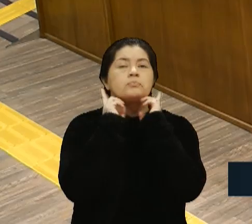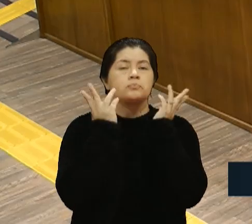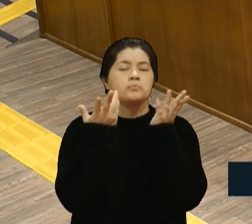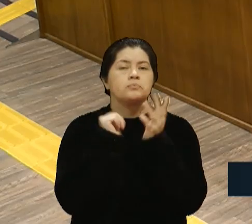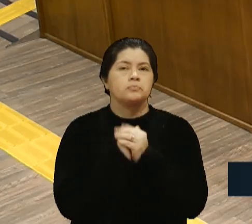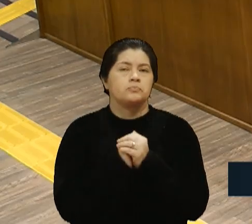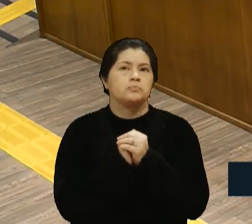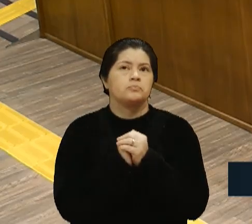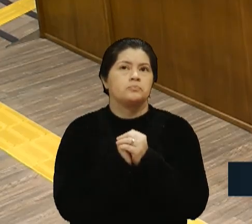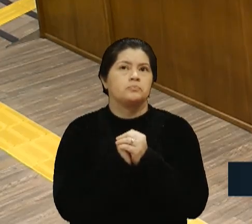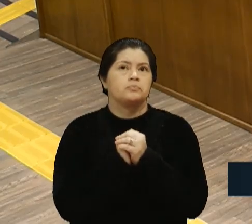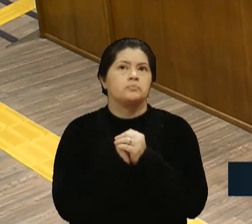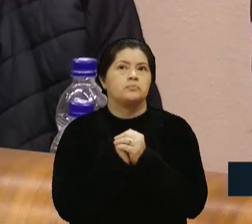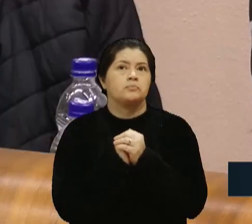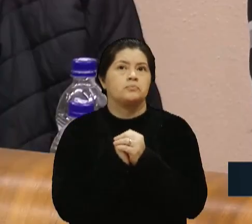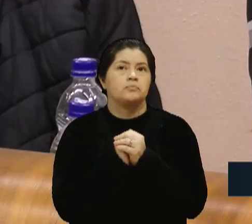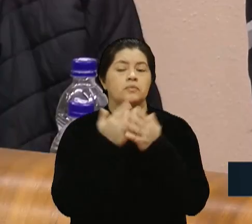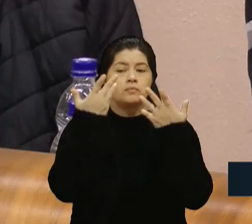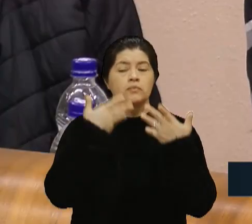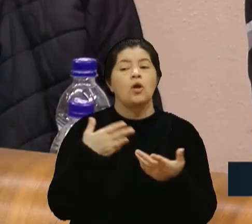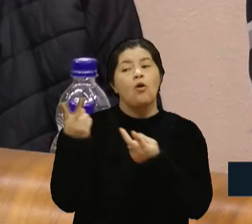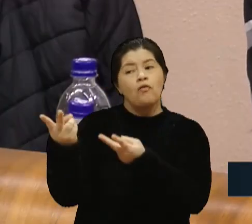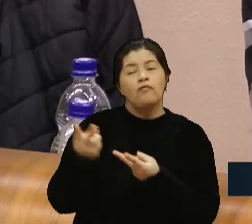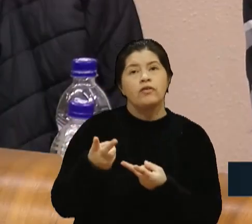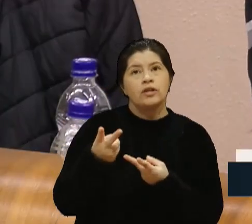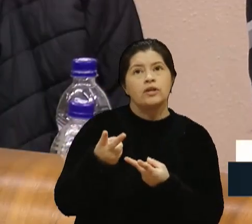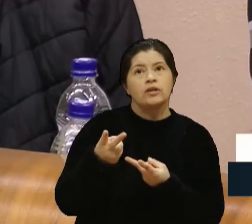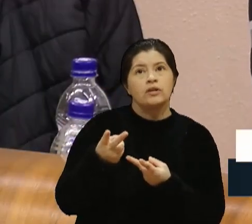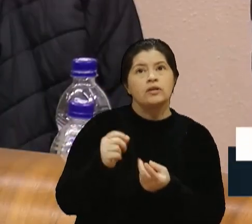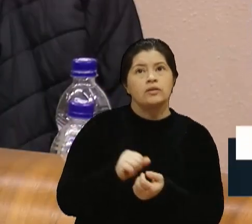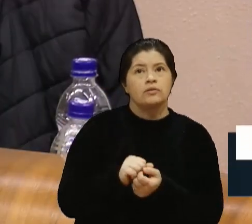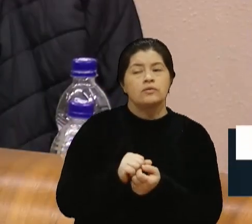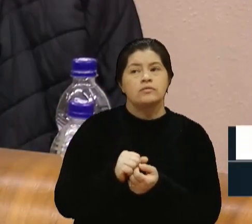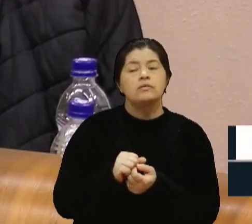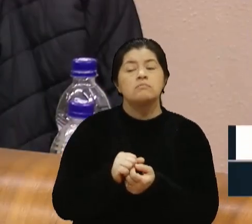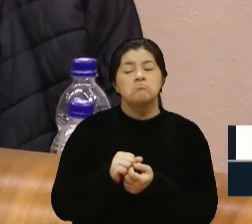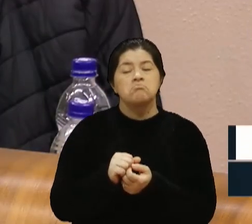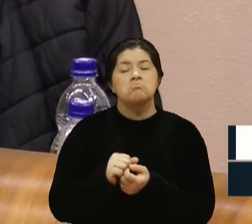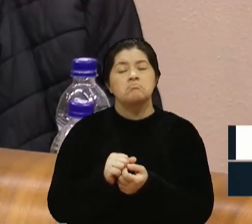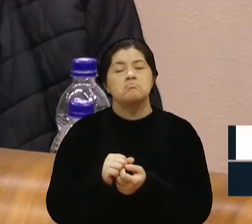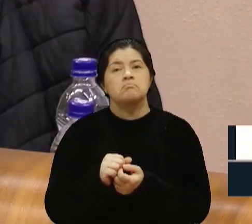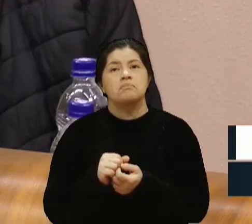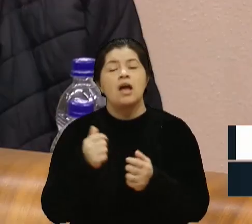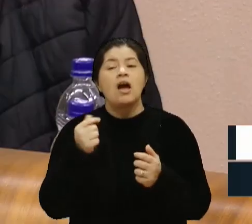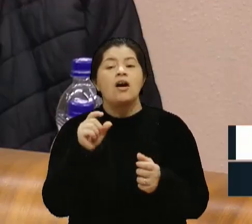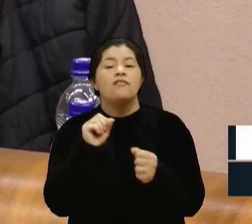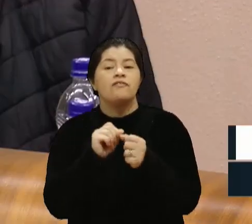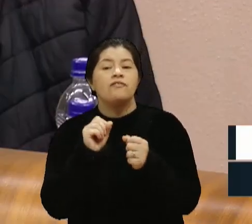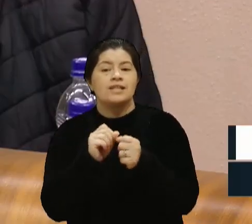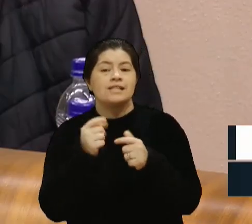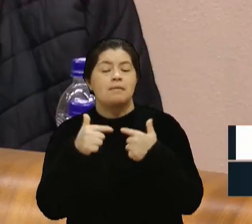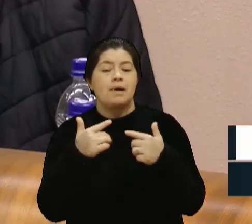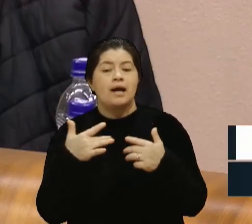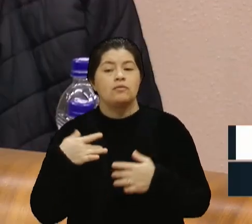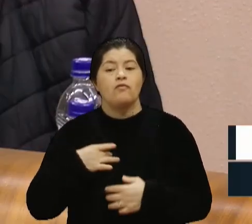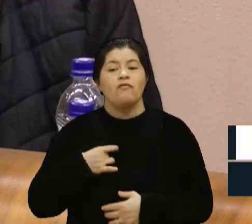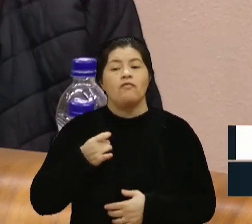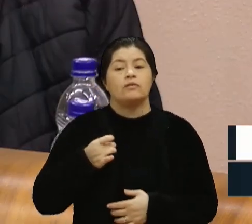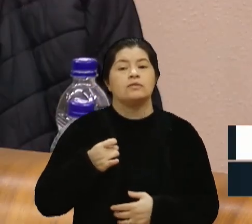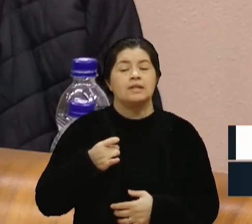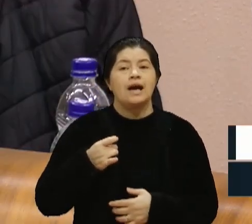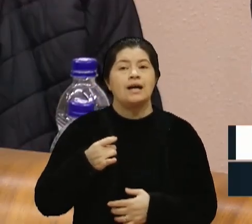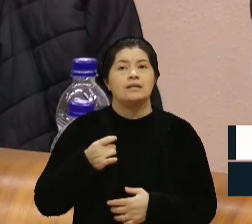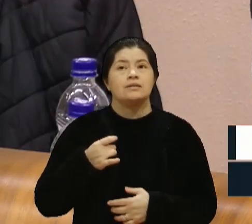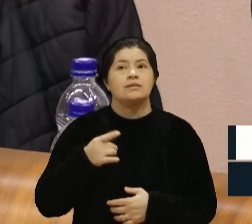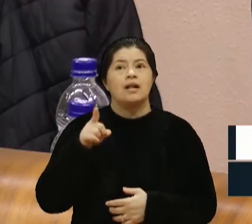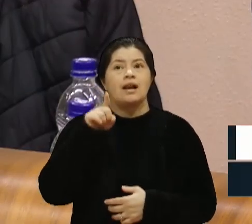Isso. E eu, inclusive, convidaria, e serão muito bem recebidos, eu fiz trabalho voluntário durante 3 anos na Pátina. E